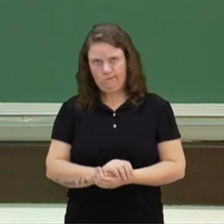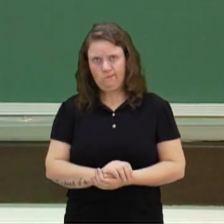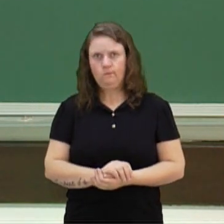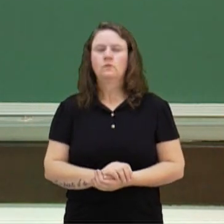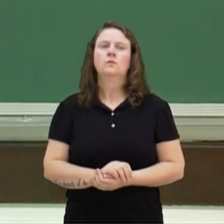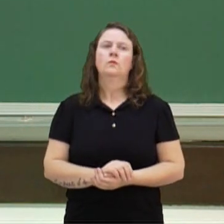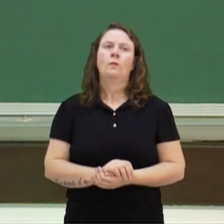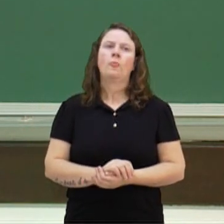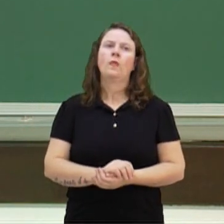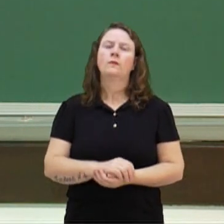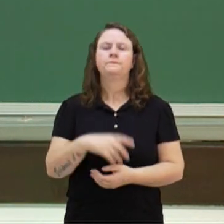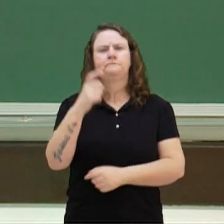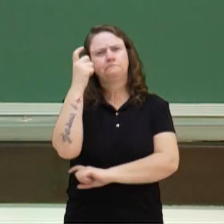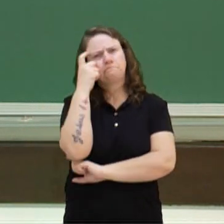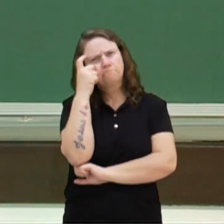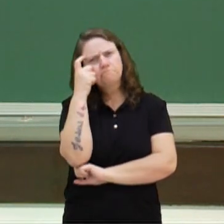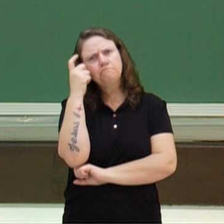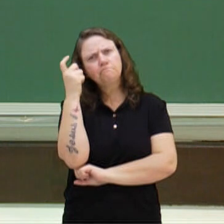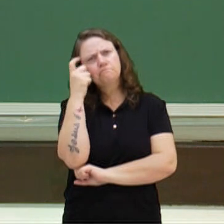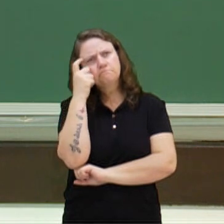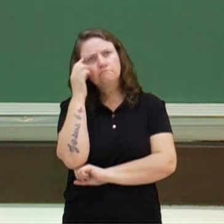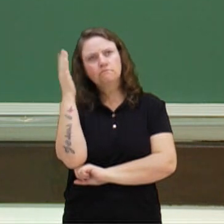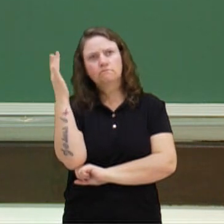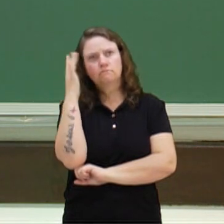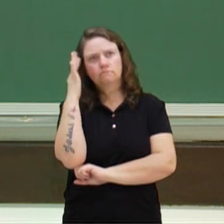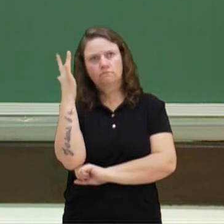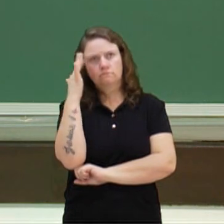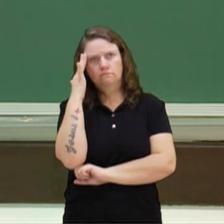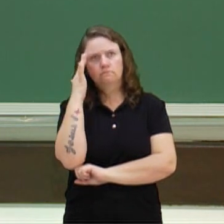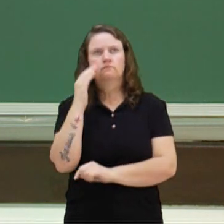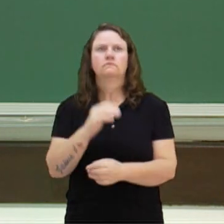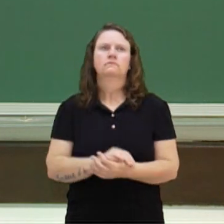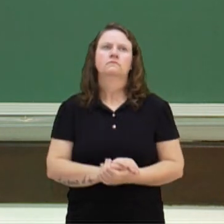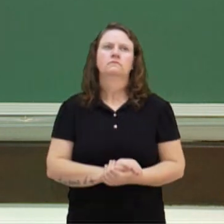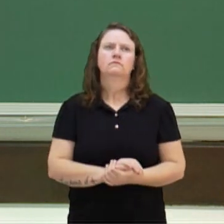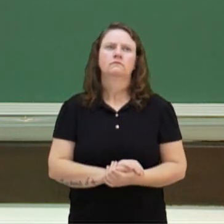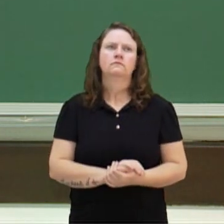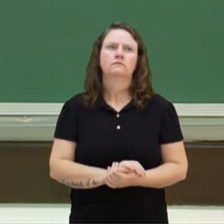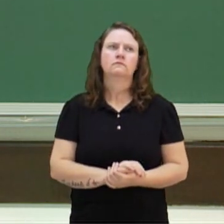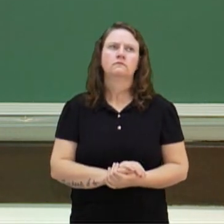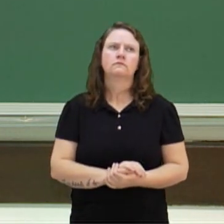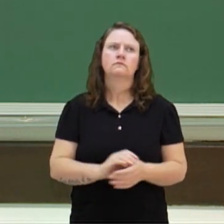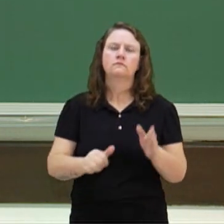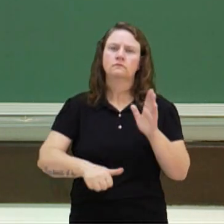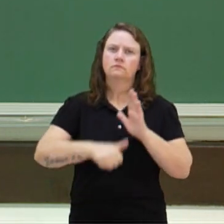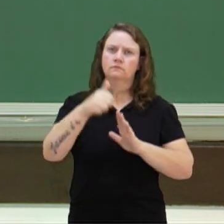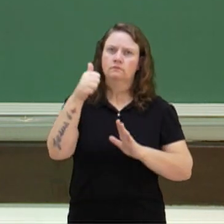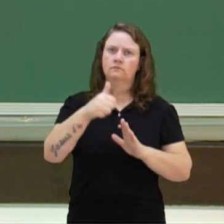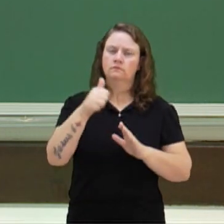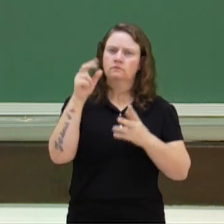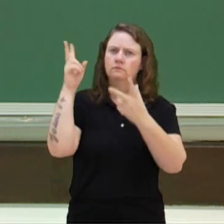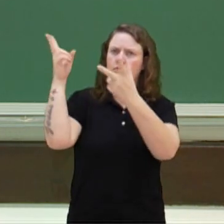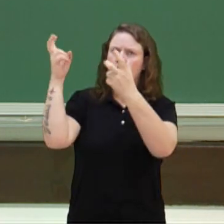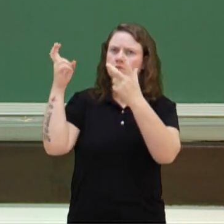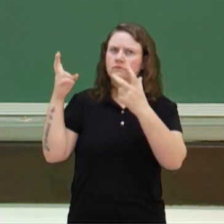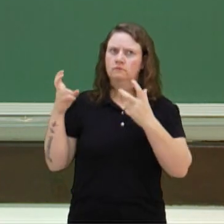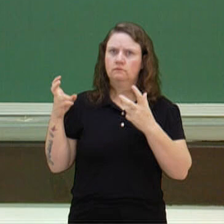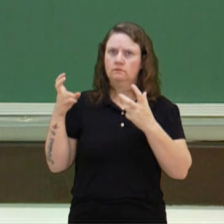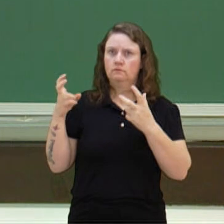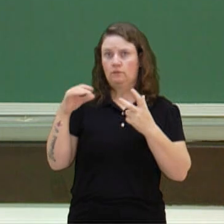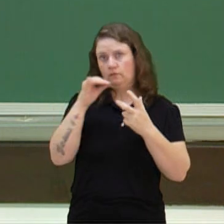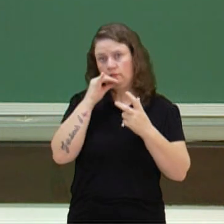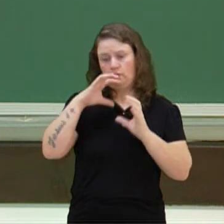ó, vamos voltar lá para o nosso mapa aqui, que a gente viu o primeiro. Observe,